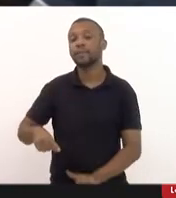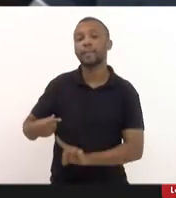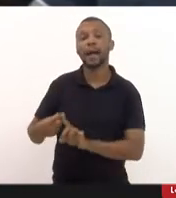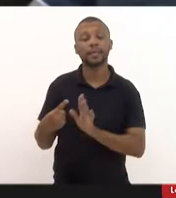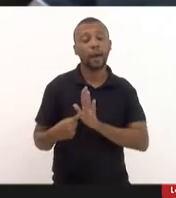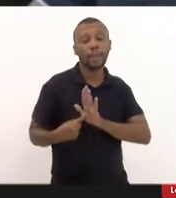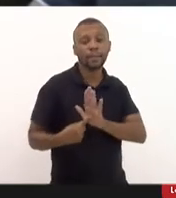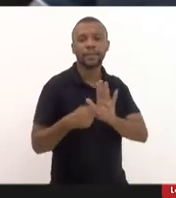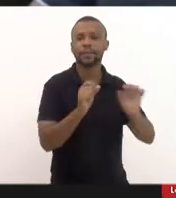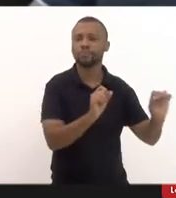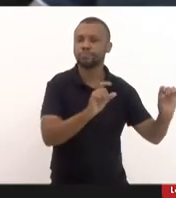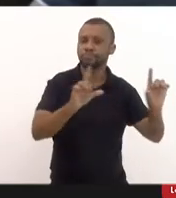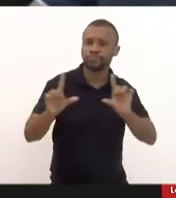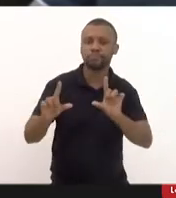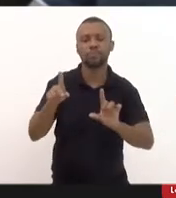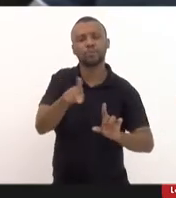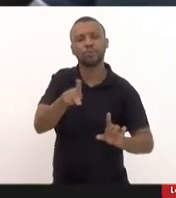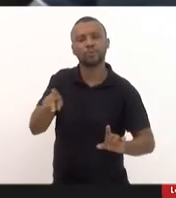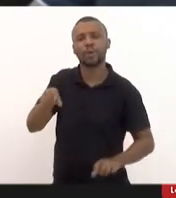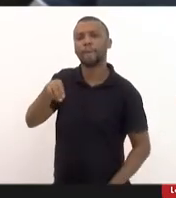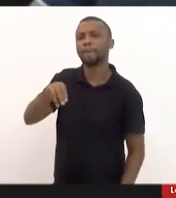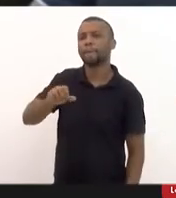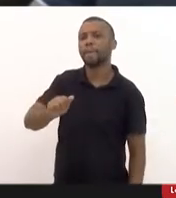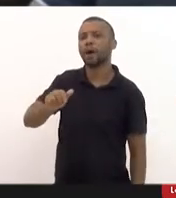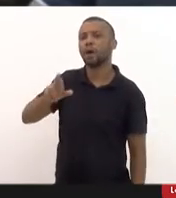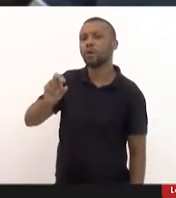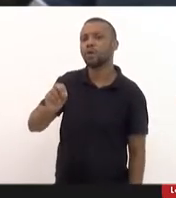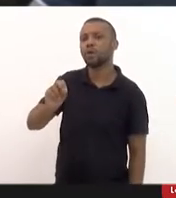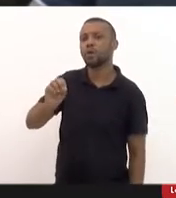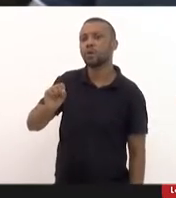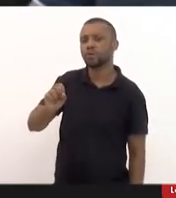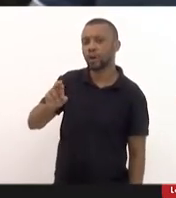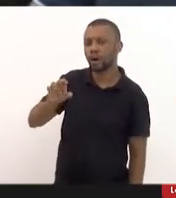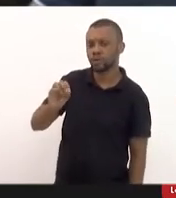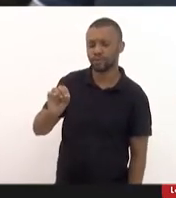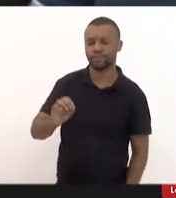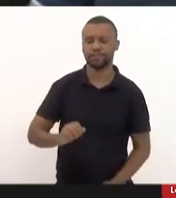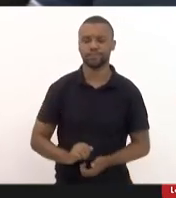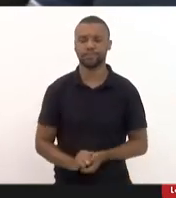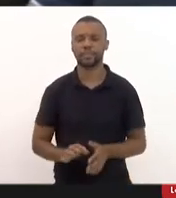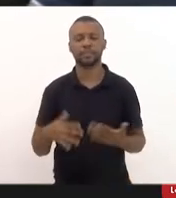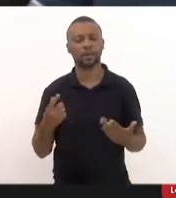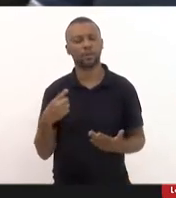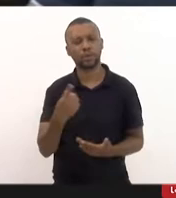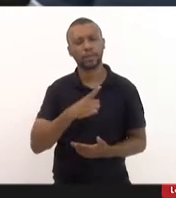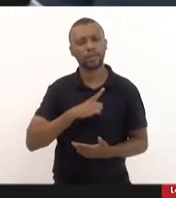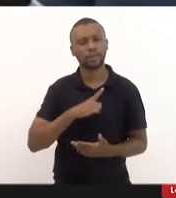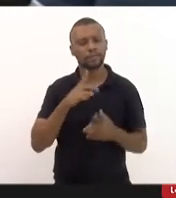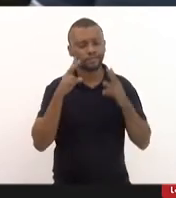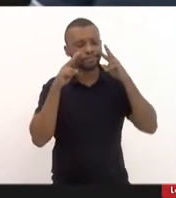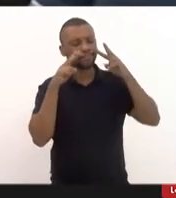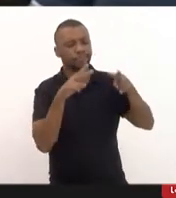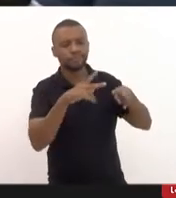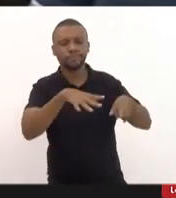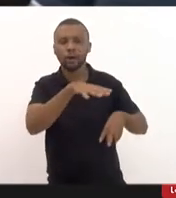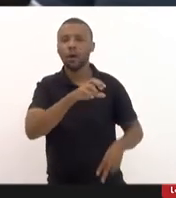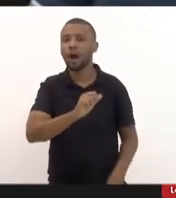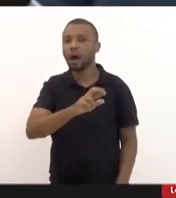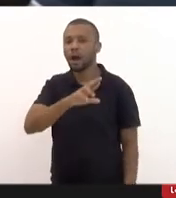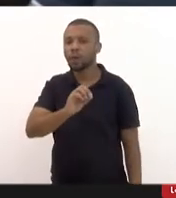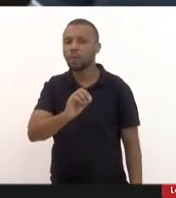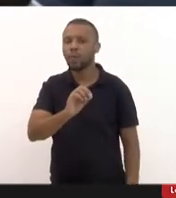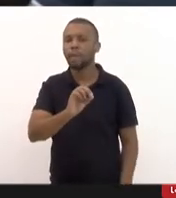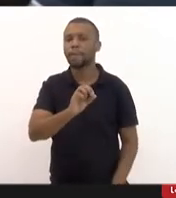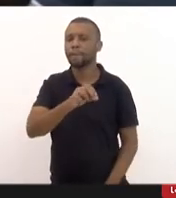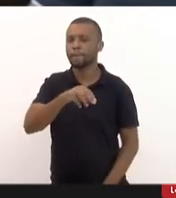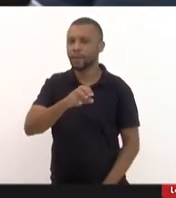Aqui a gente reconhece que o arco metropolitano ele tem uma suma importância para o Estado do Rio de Janeiro. Nós estamos aqui junto com o